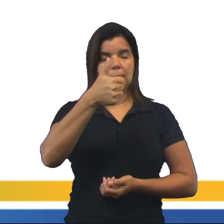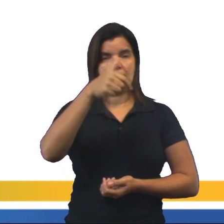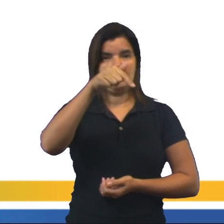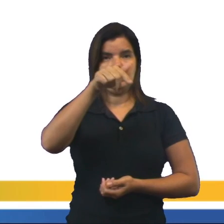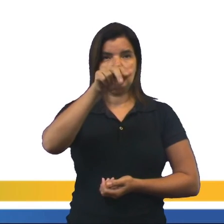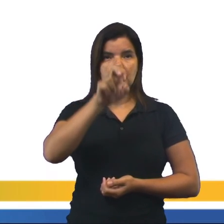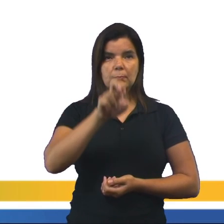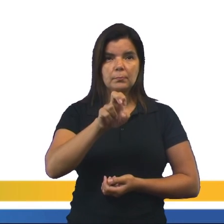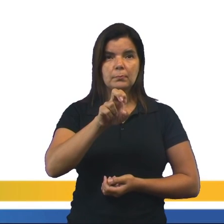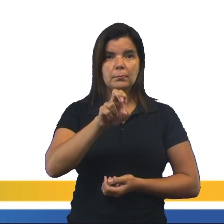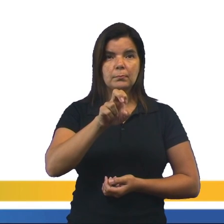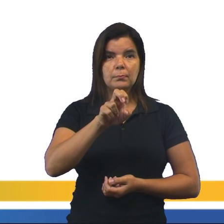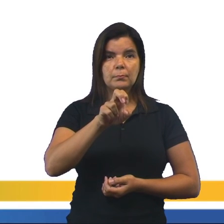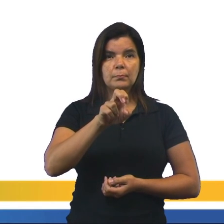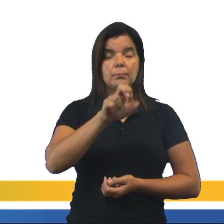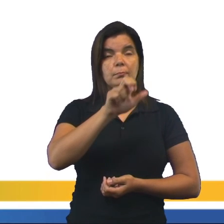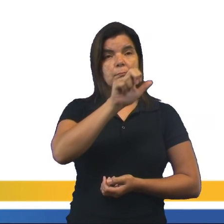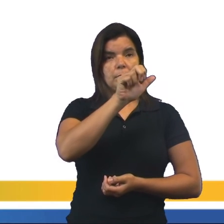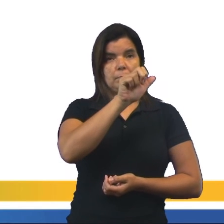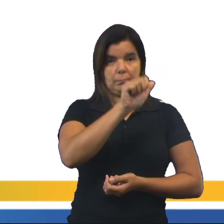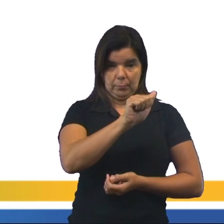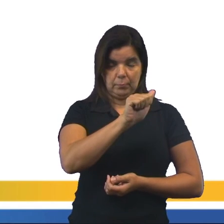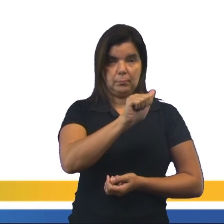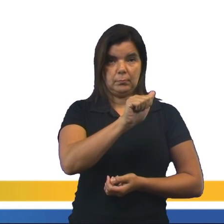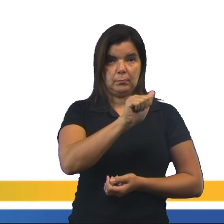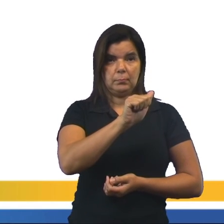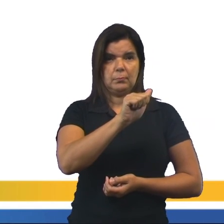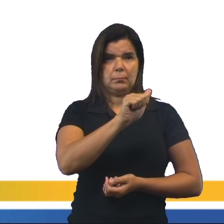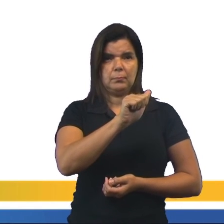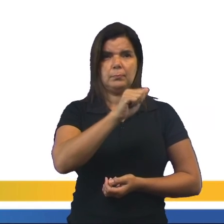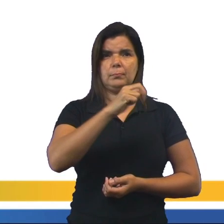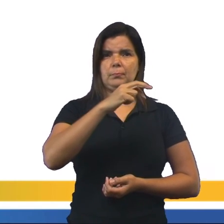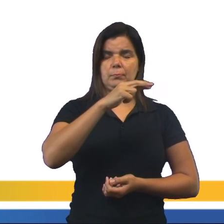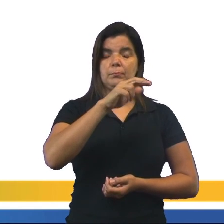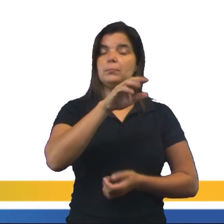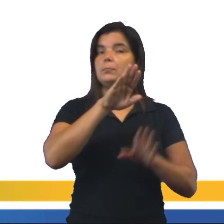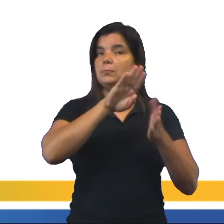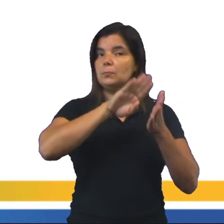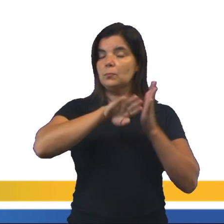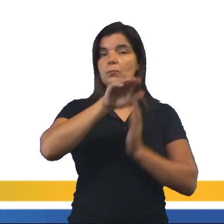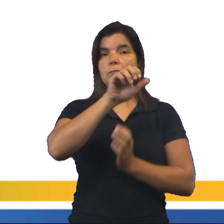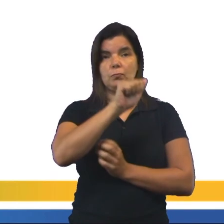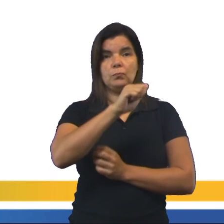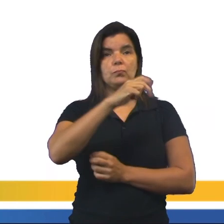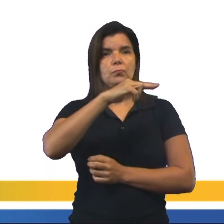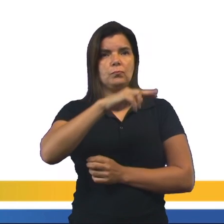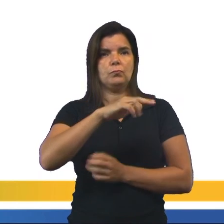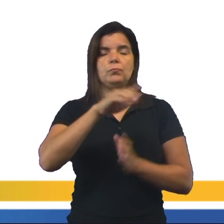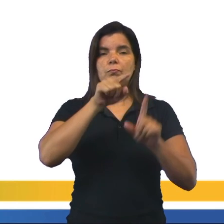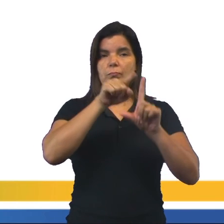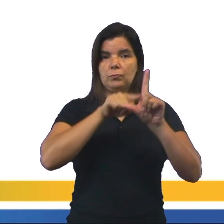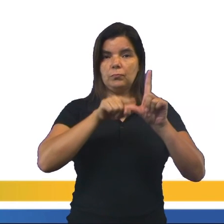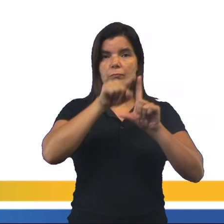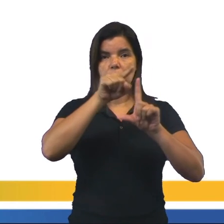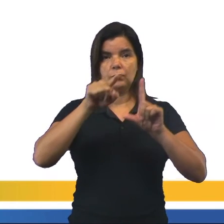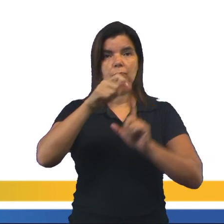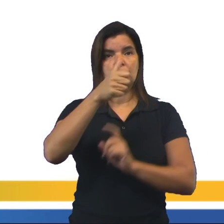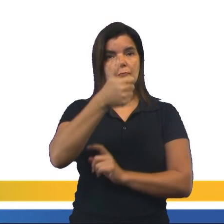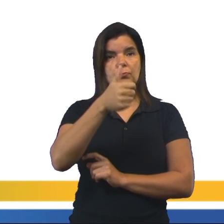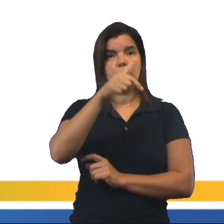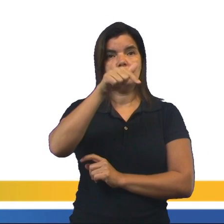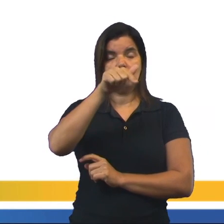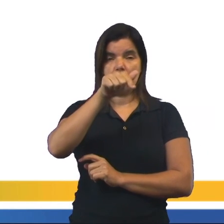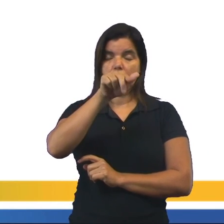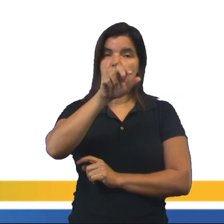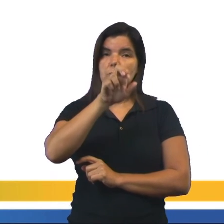igual a 175. A ao quadrado, A é igual a raiz de